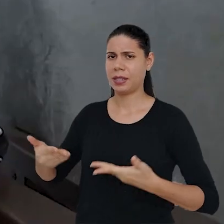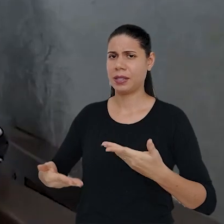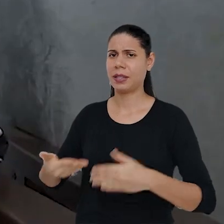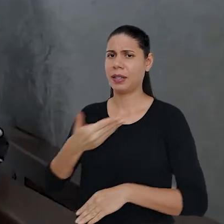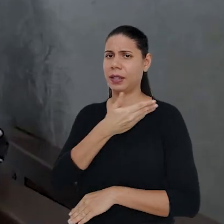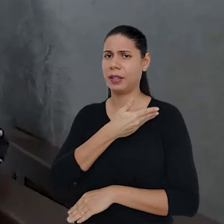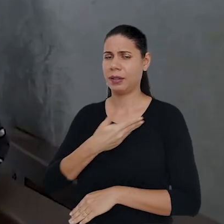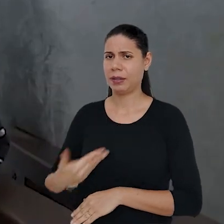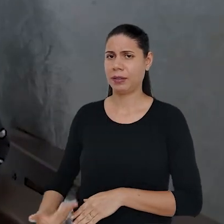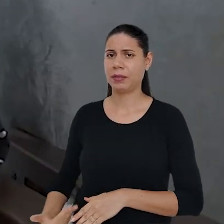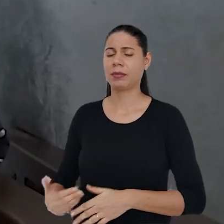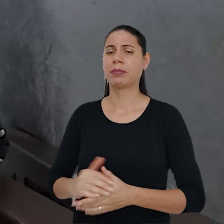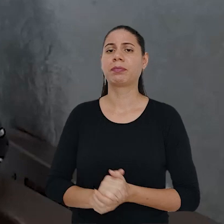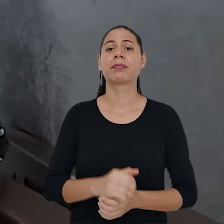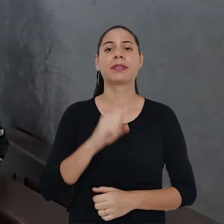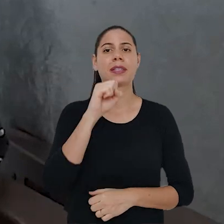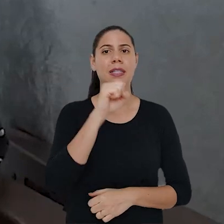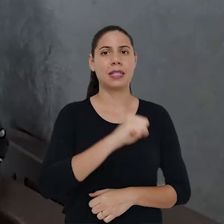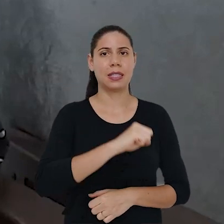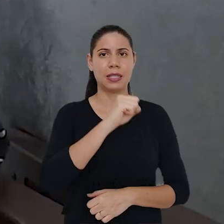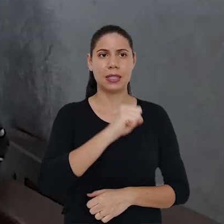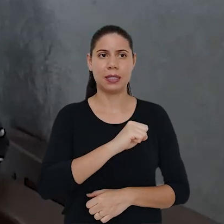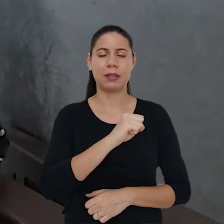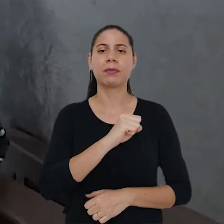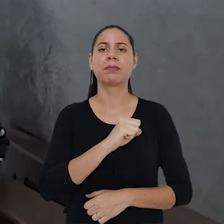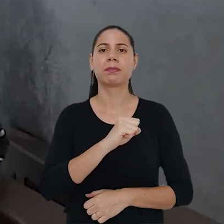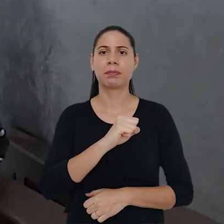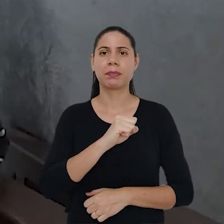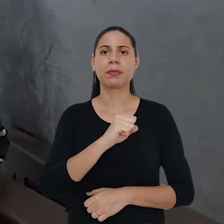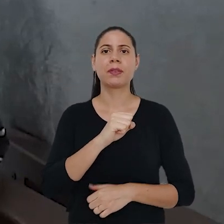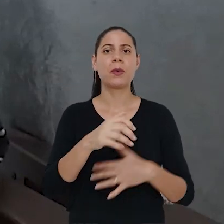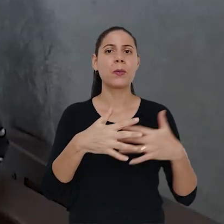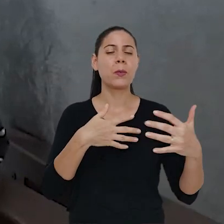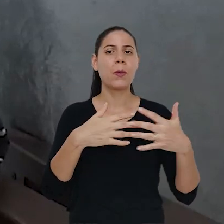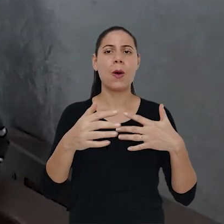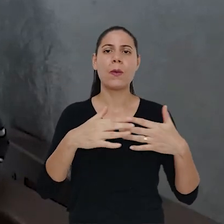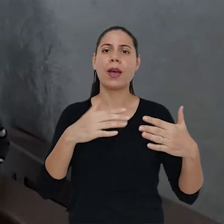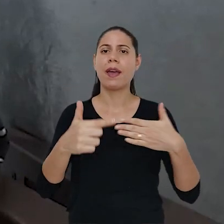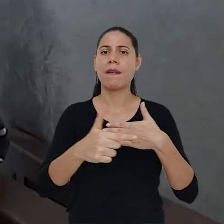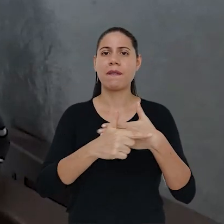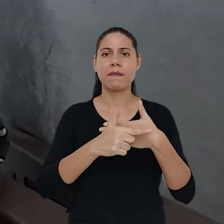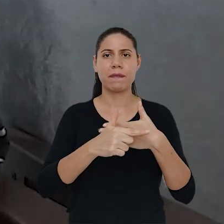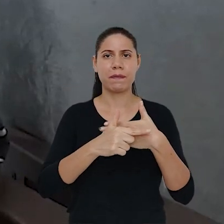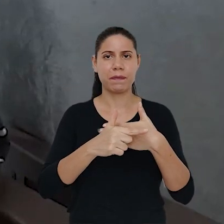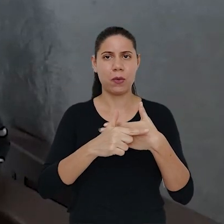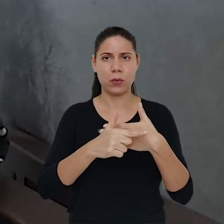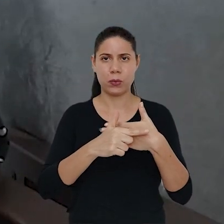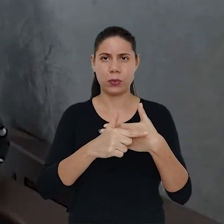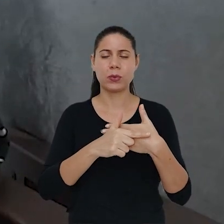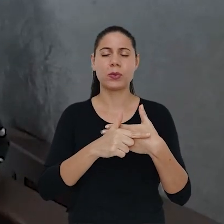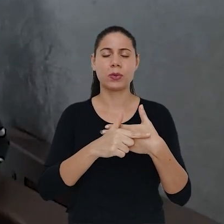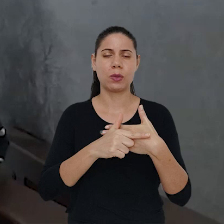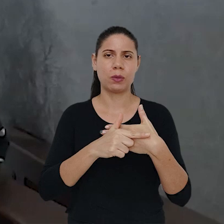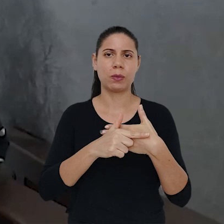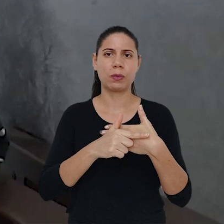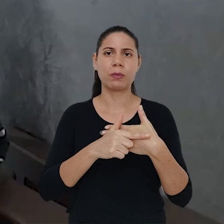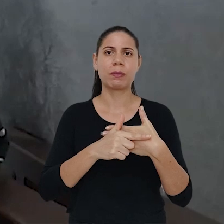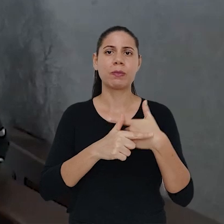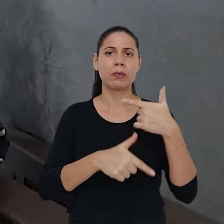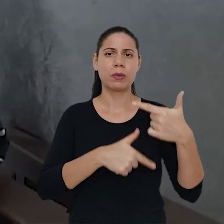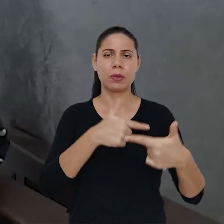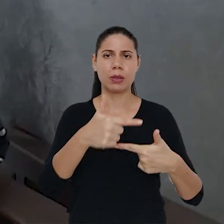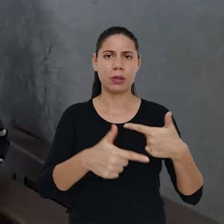servidoras públicas, seja em cargo comissionado ou efetivo, ou independentemente do regime jurídico de trabalho